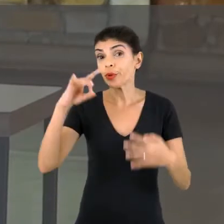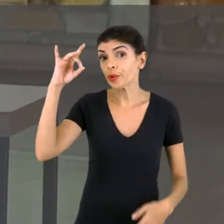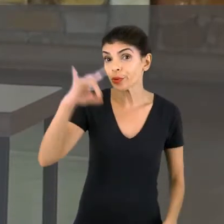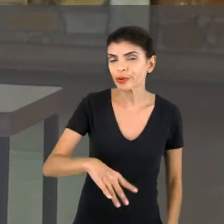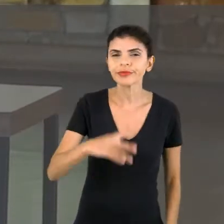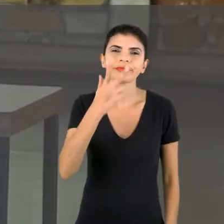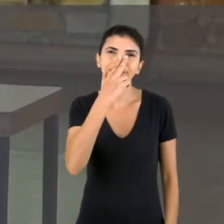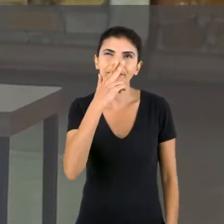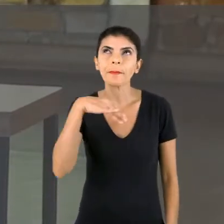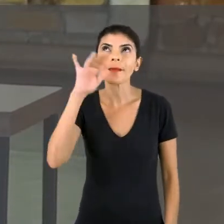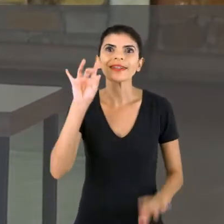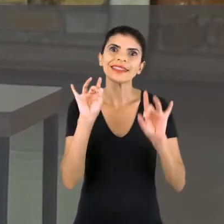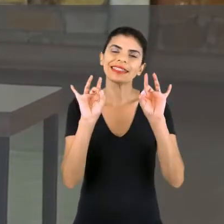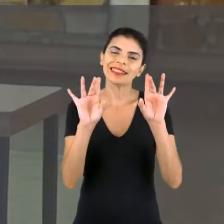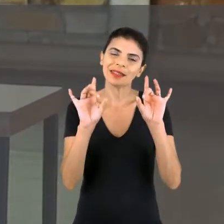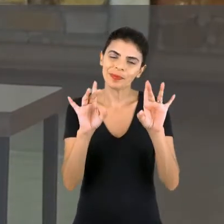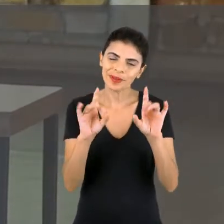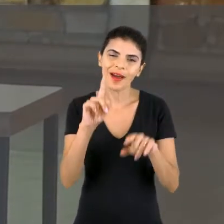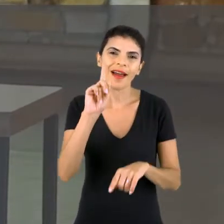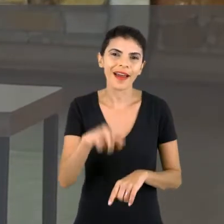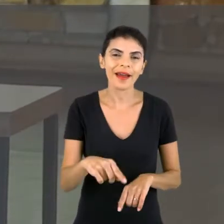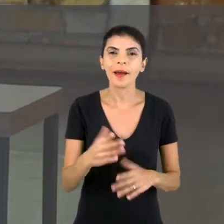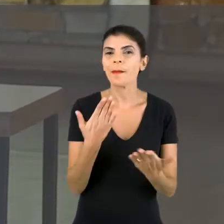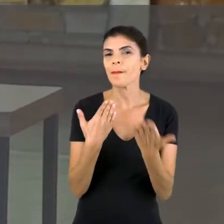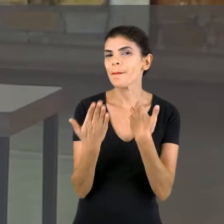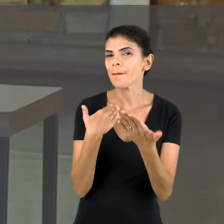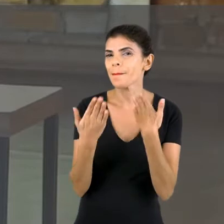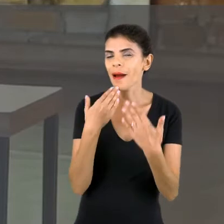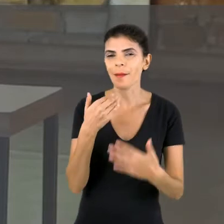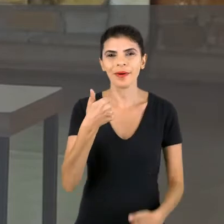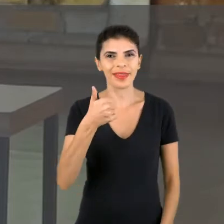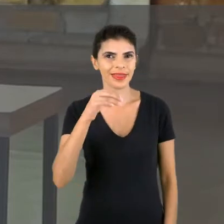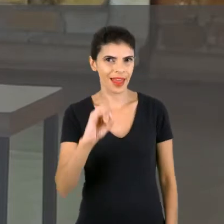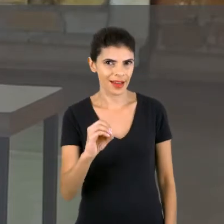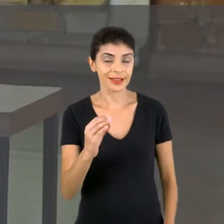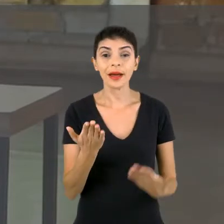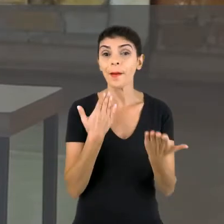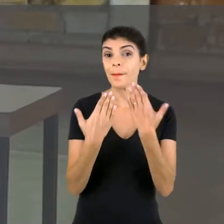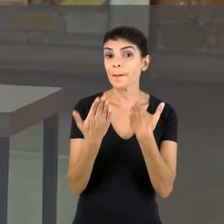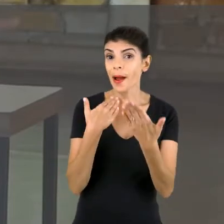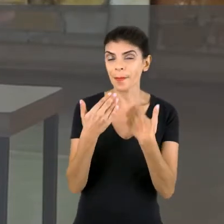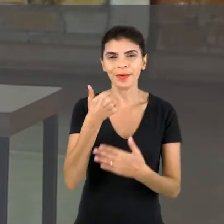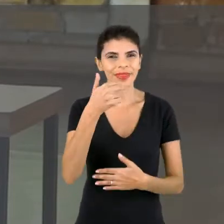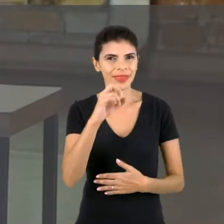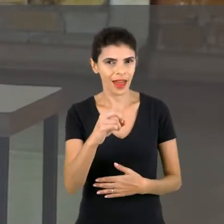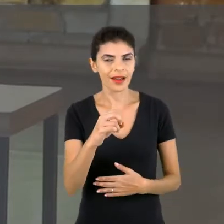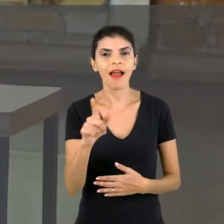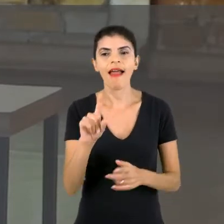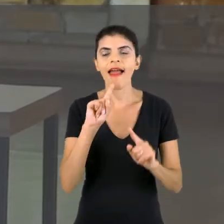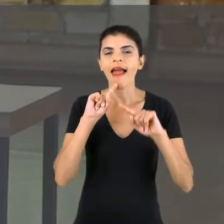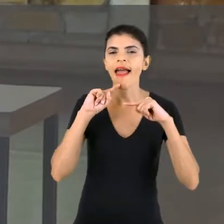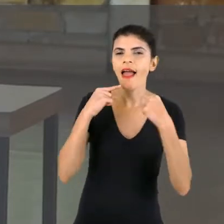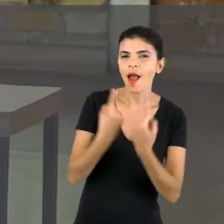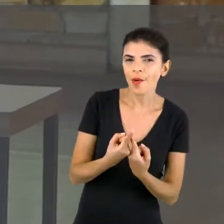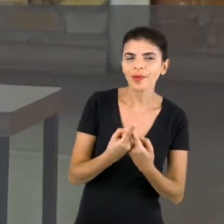último, e talvez eu acho que o encontro mais especial para a gente, é o Papo 10. O Papo 10, ele é entre